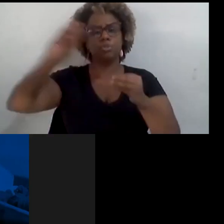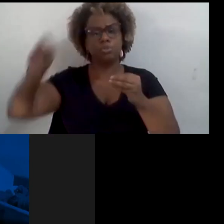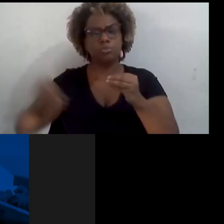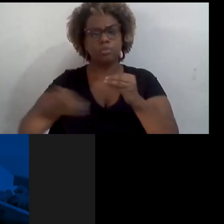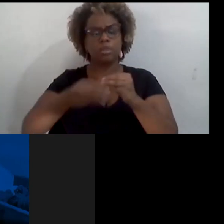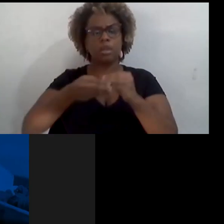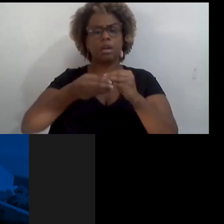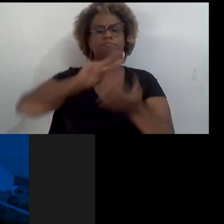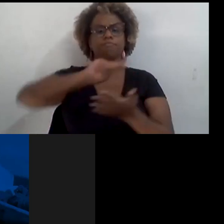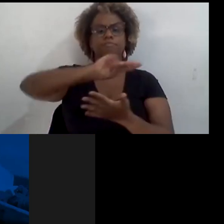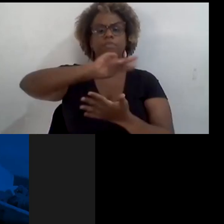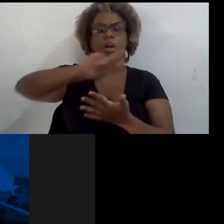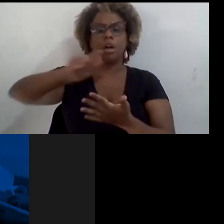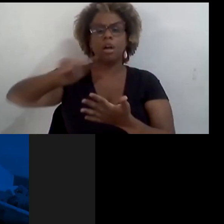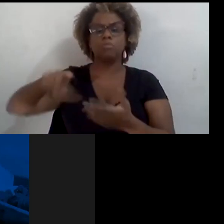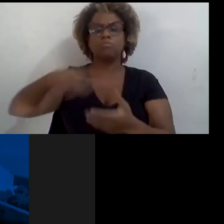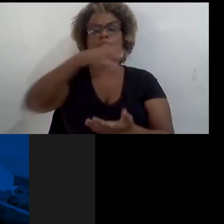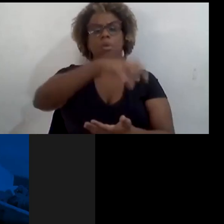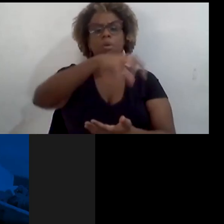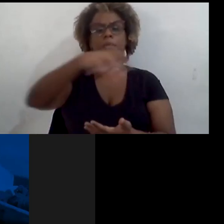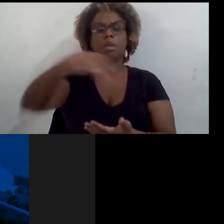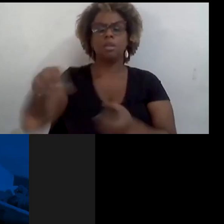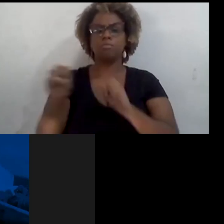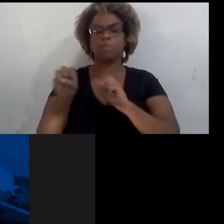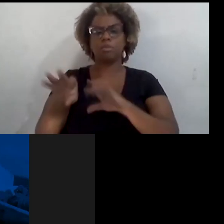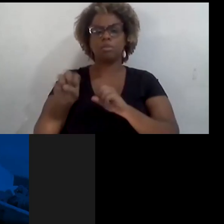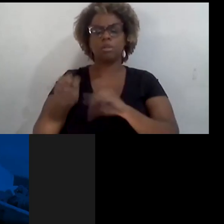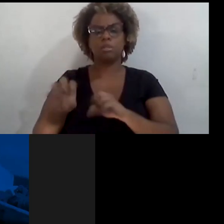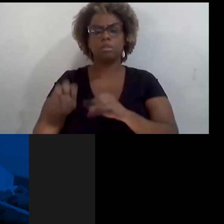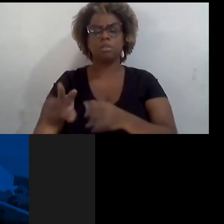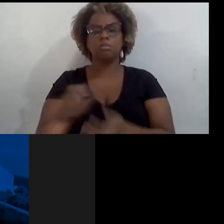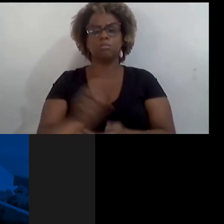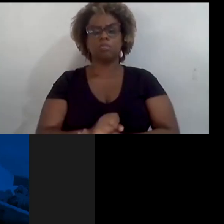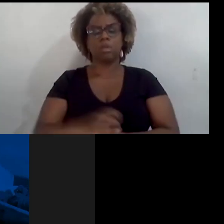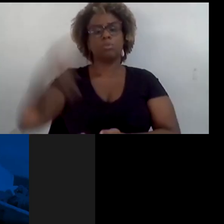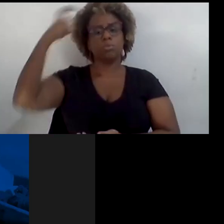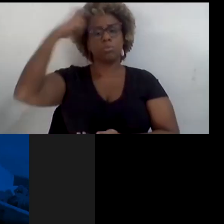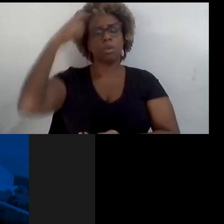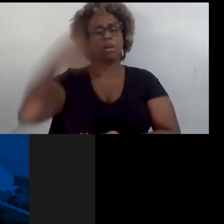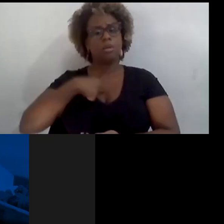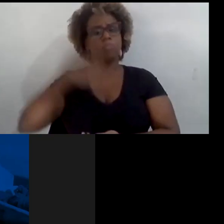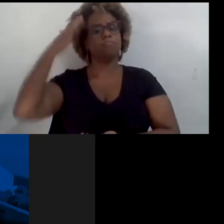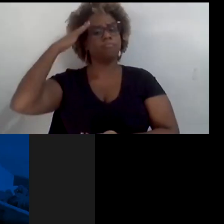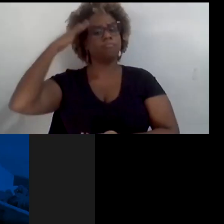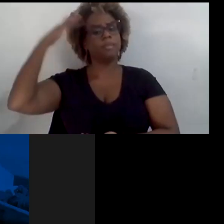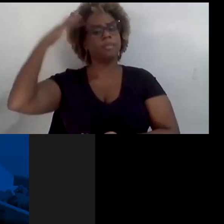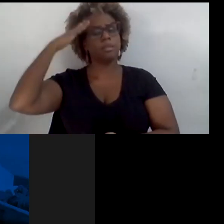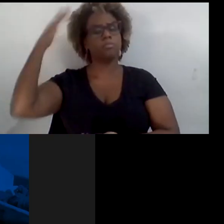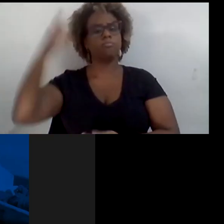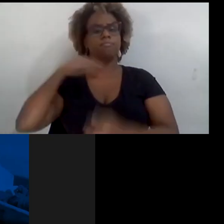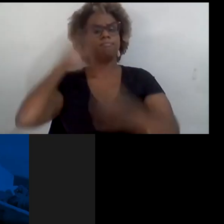ambiente, educação, em torno da questão da cultura, que eu penso deva ser prioridade, e como